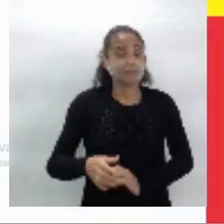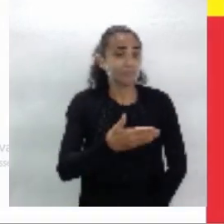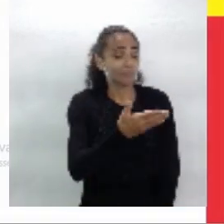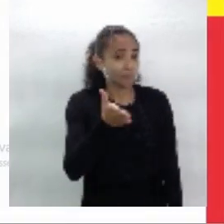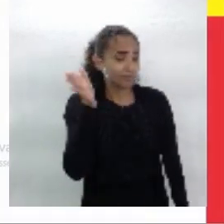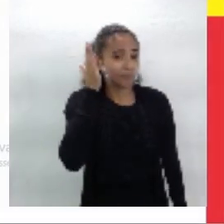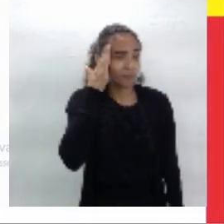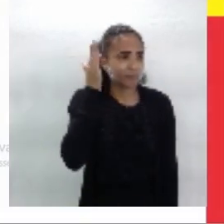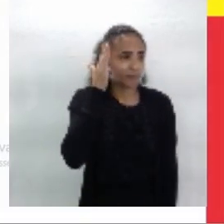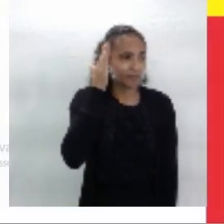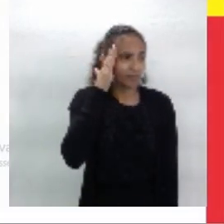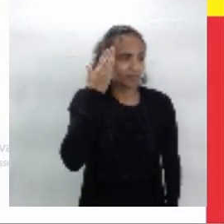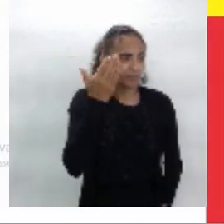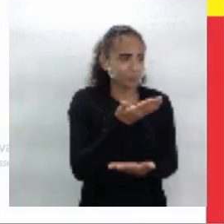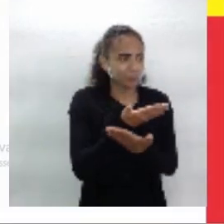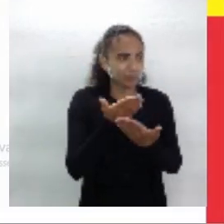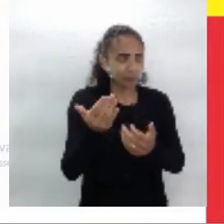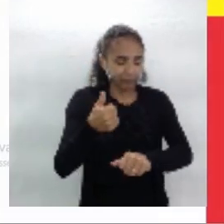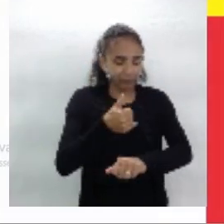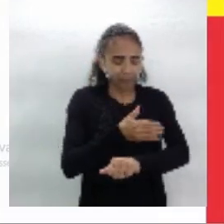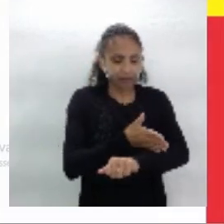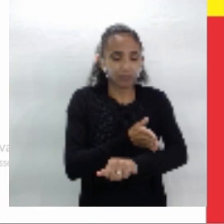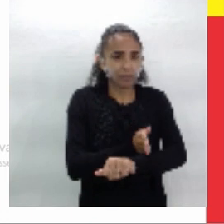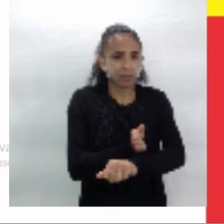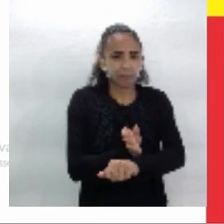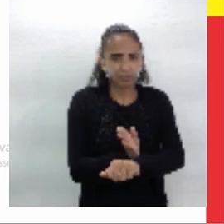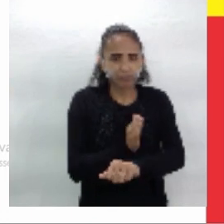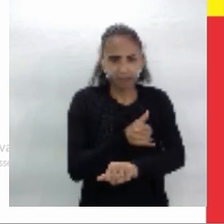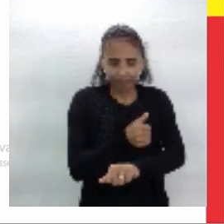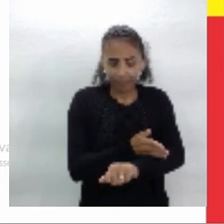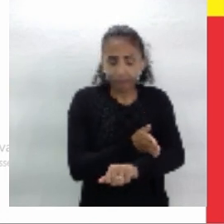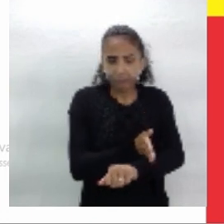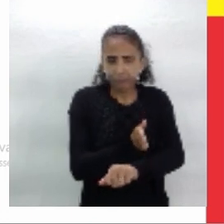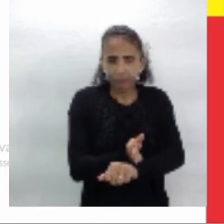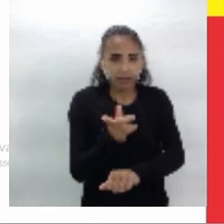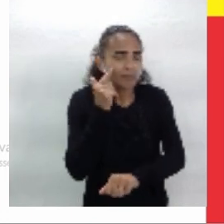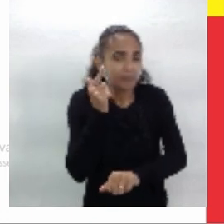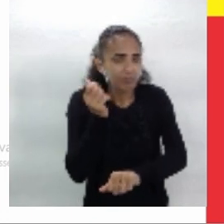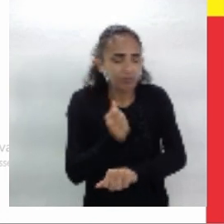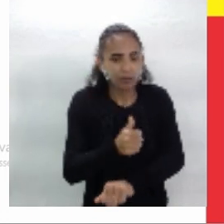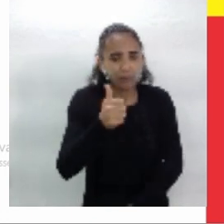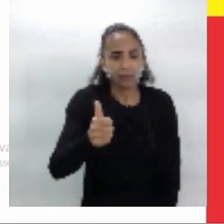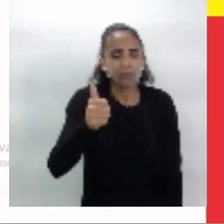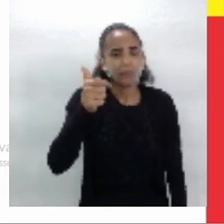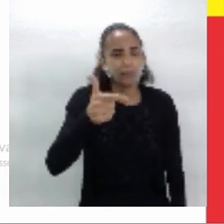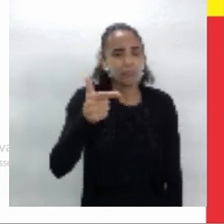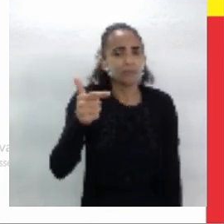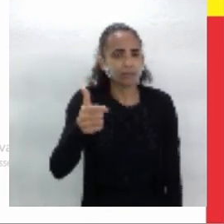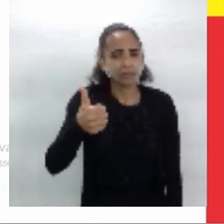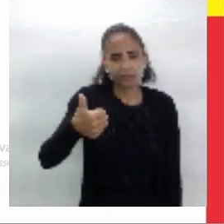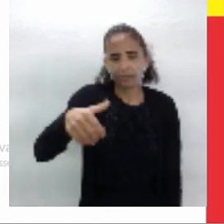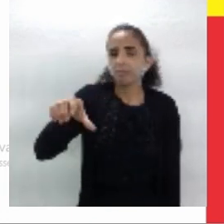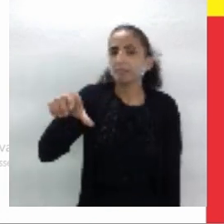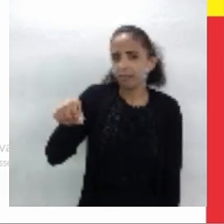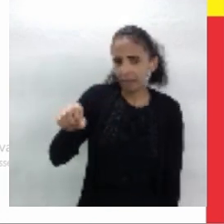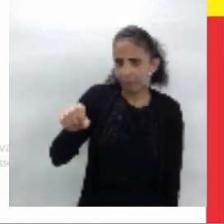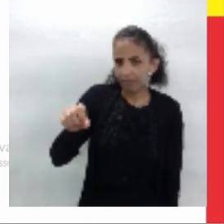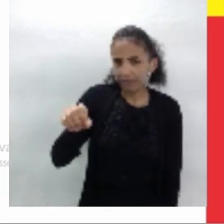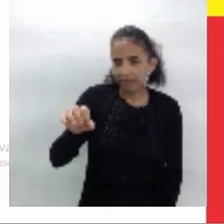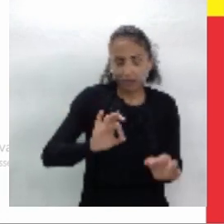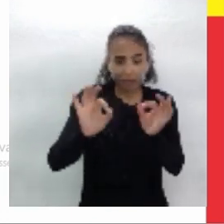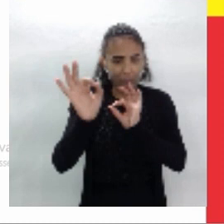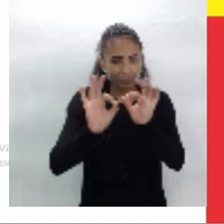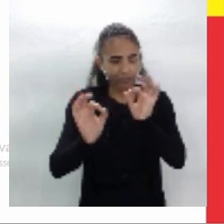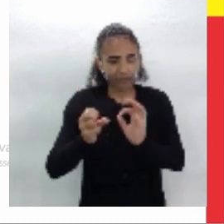que esses aí, ó, vai começar a passar e depois vai ficar 11, 12, 20, 19, aí vai ficar